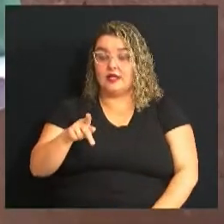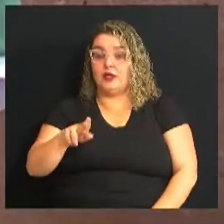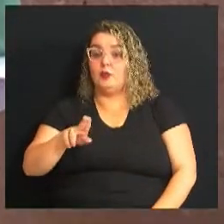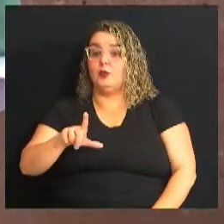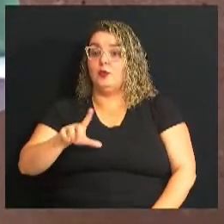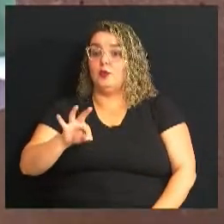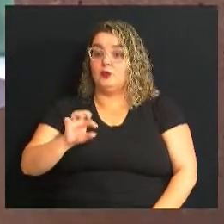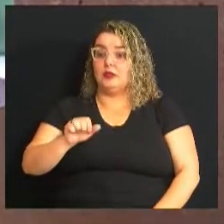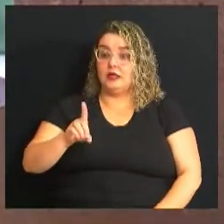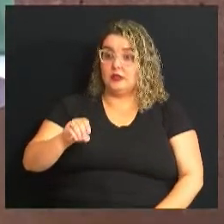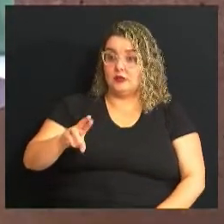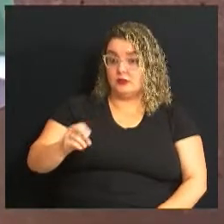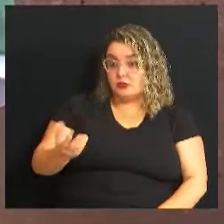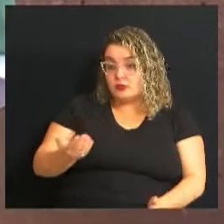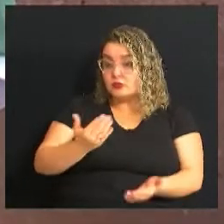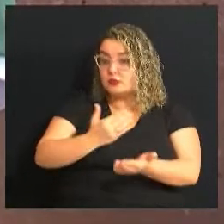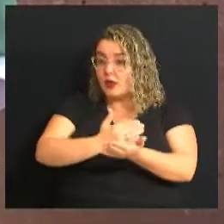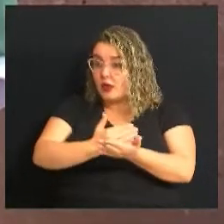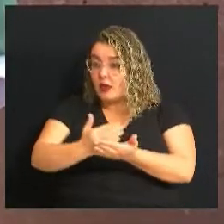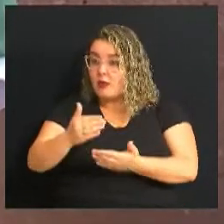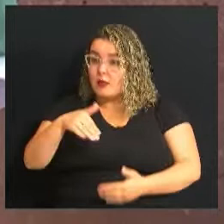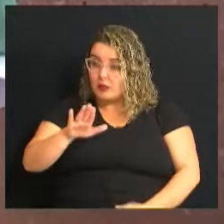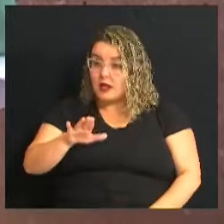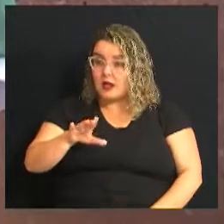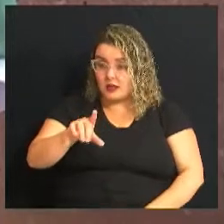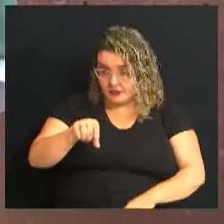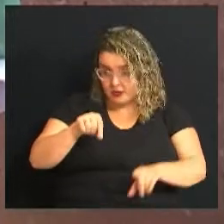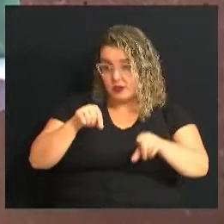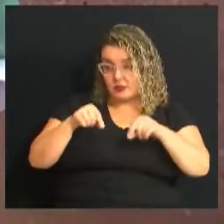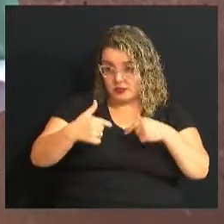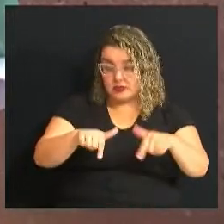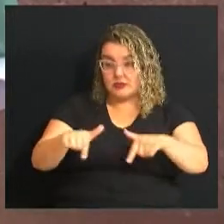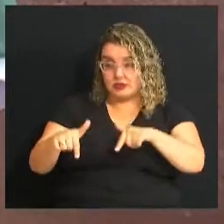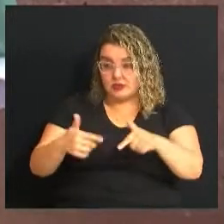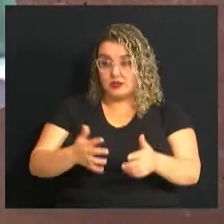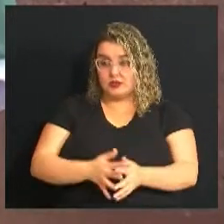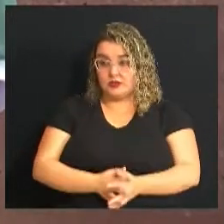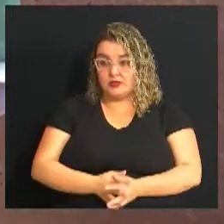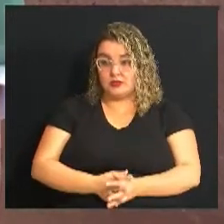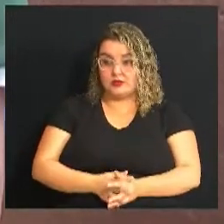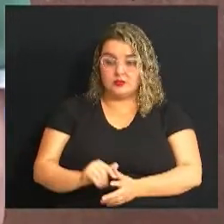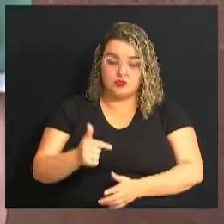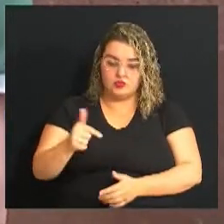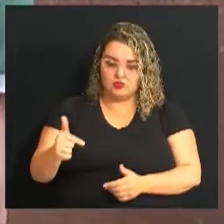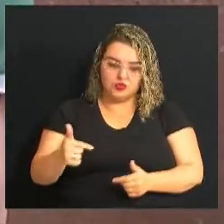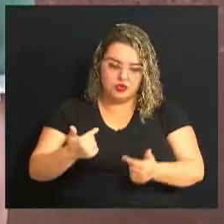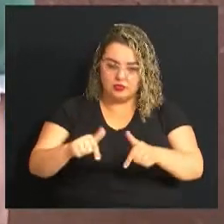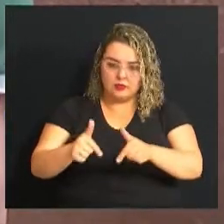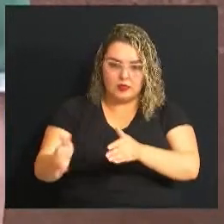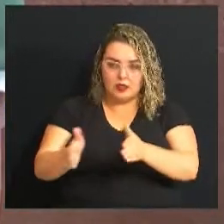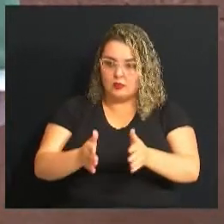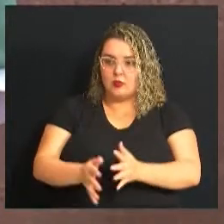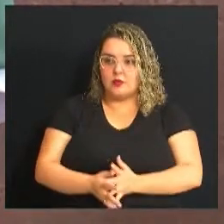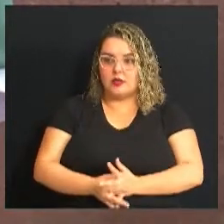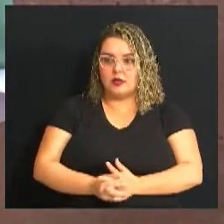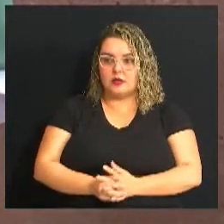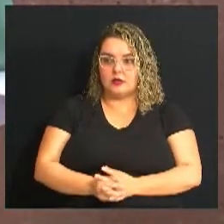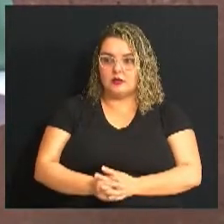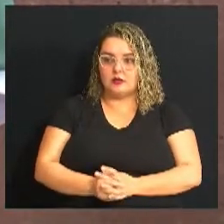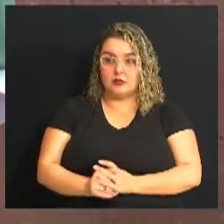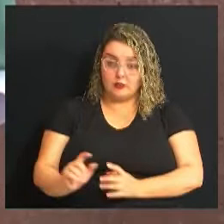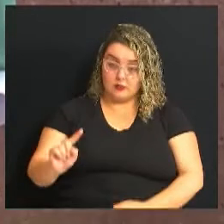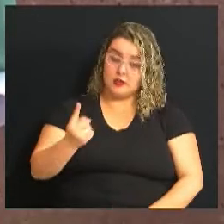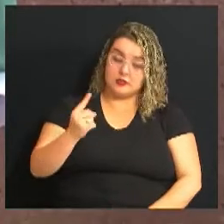realidade, no começo foi mais como uma opção de trabalho, né? Estava desempregado no momento, apareceu a